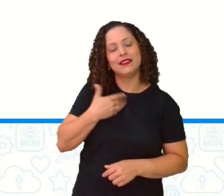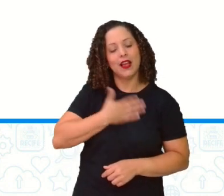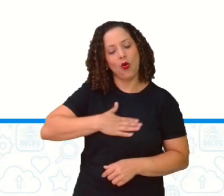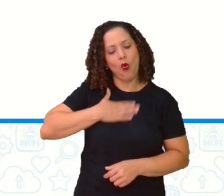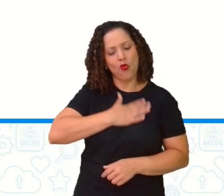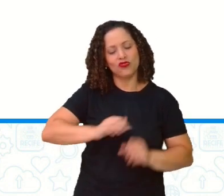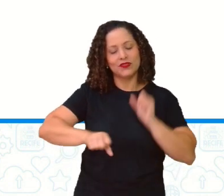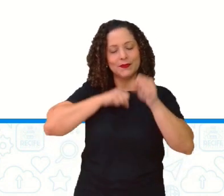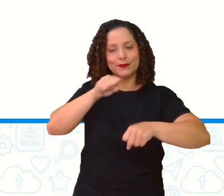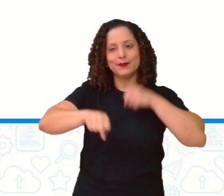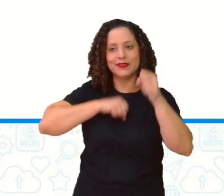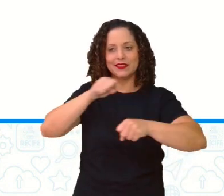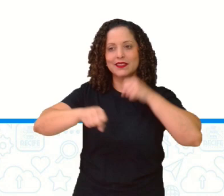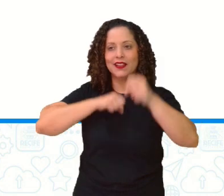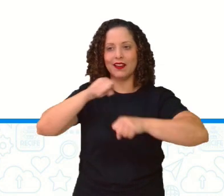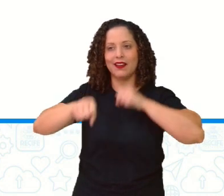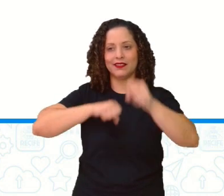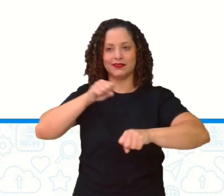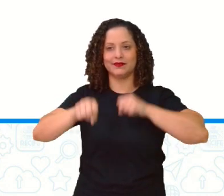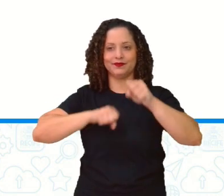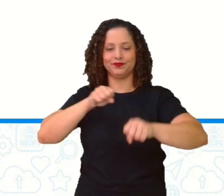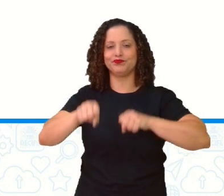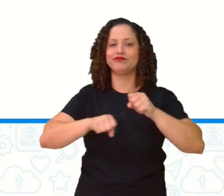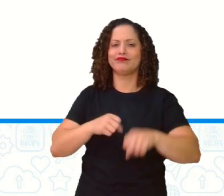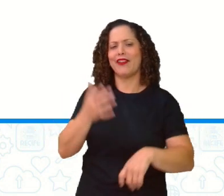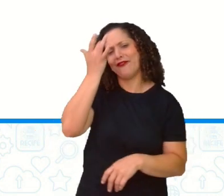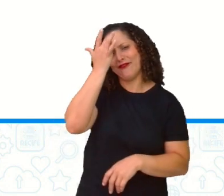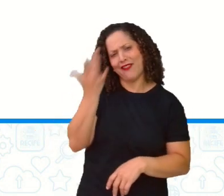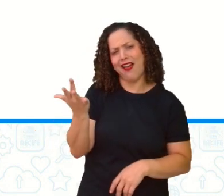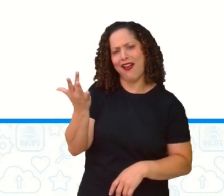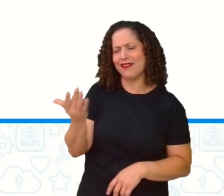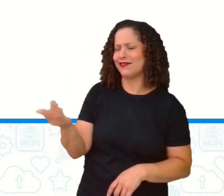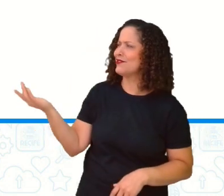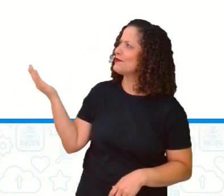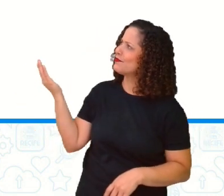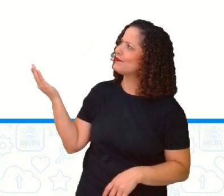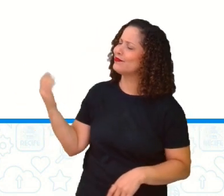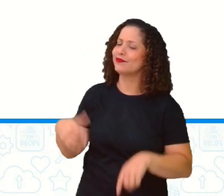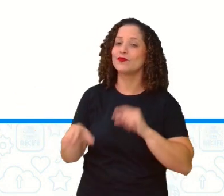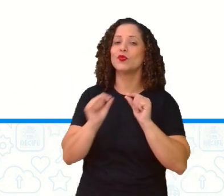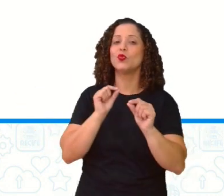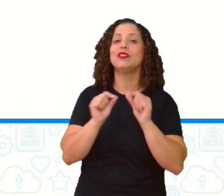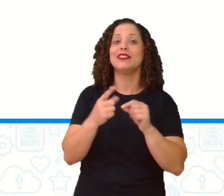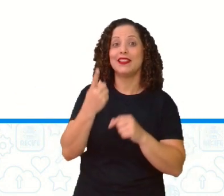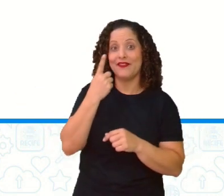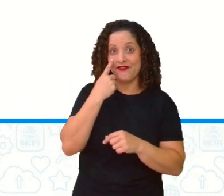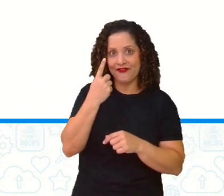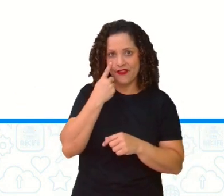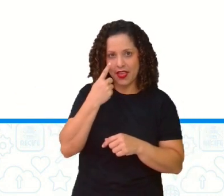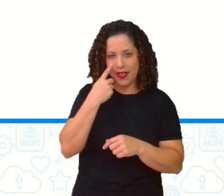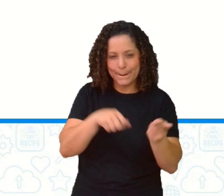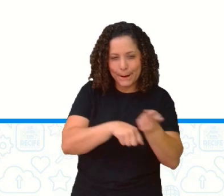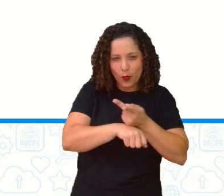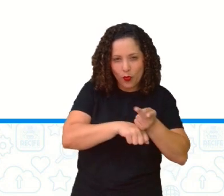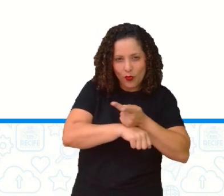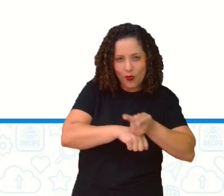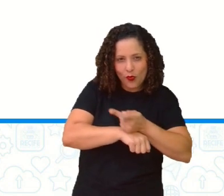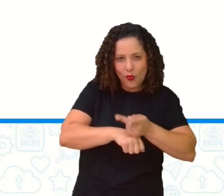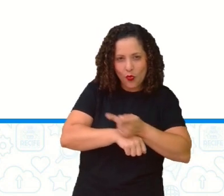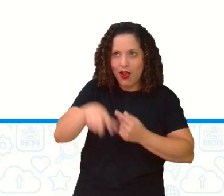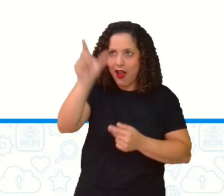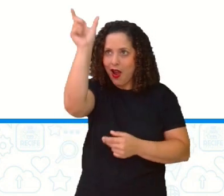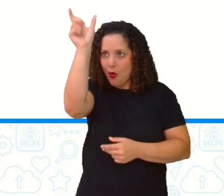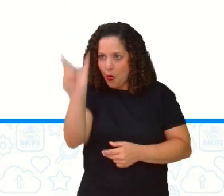de bicicleta? Tá fácil. O que você tem que fazer? Vai lá na coluna das